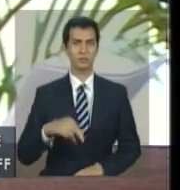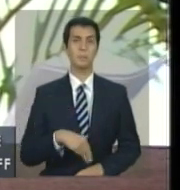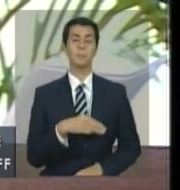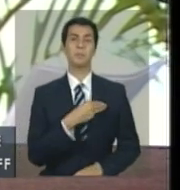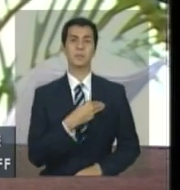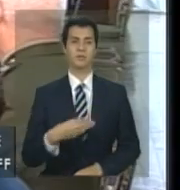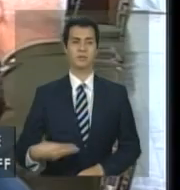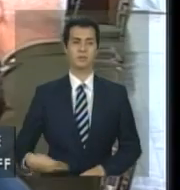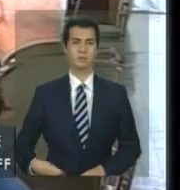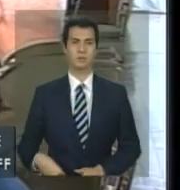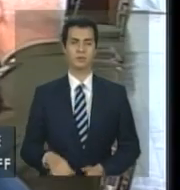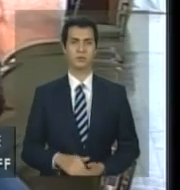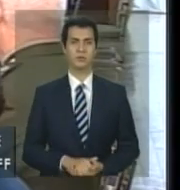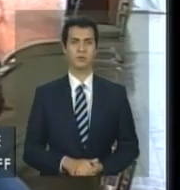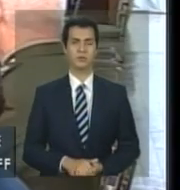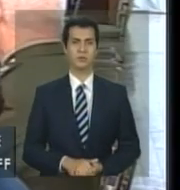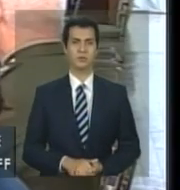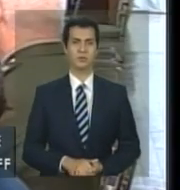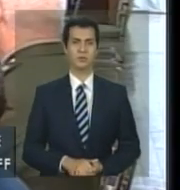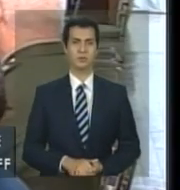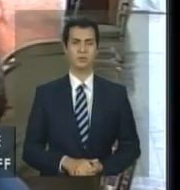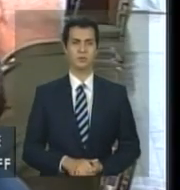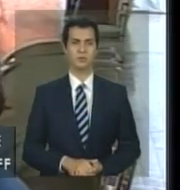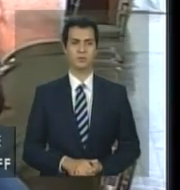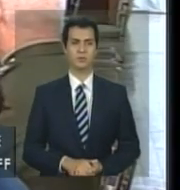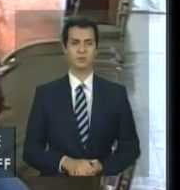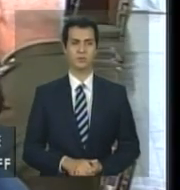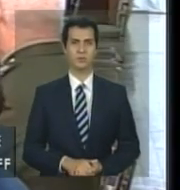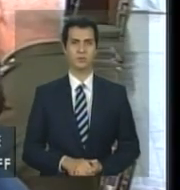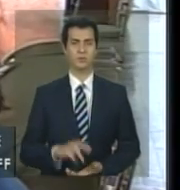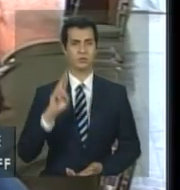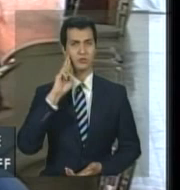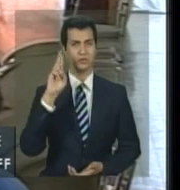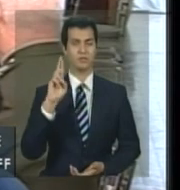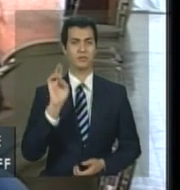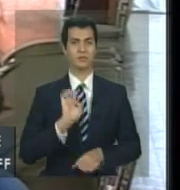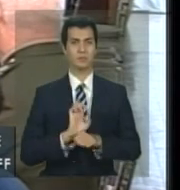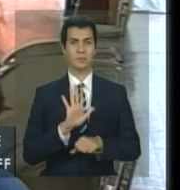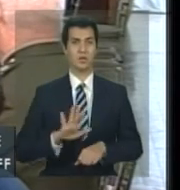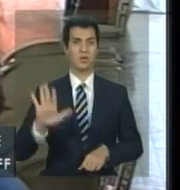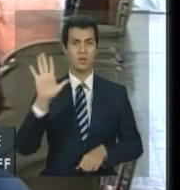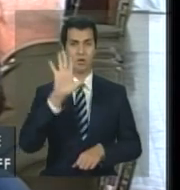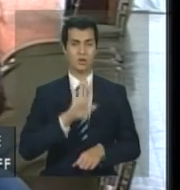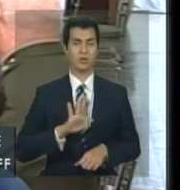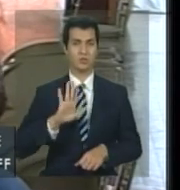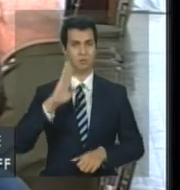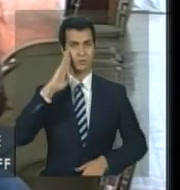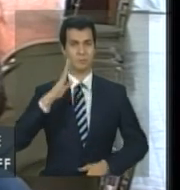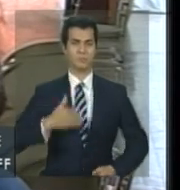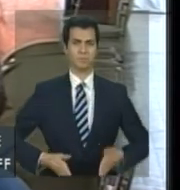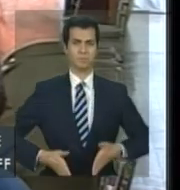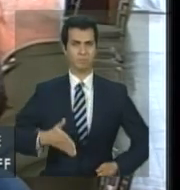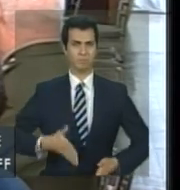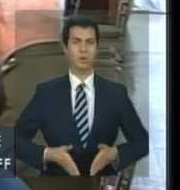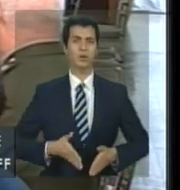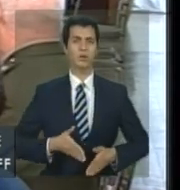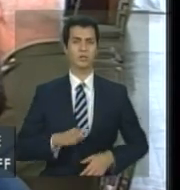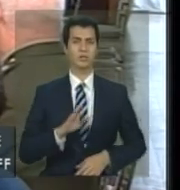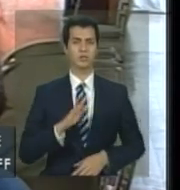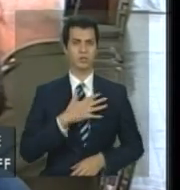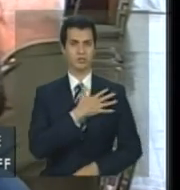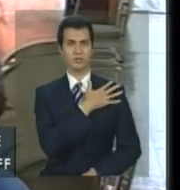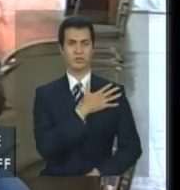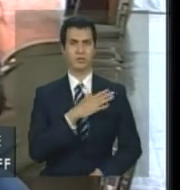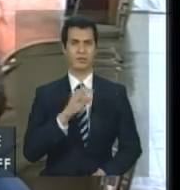do... Excelentíssimo senhor chefe do Estado-Maior Conjunto das Forças Armadas, general de Exército José